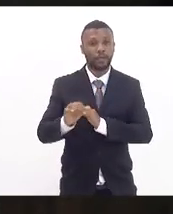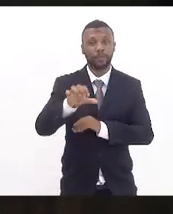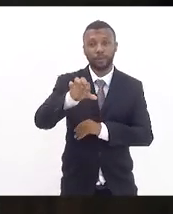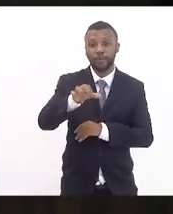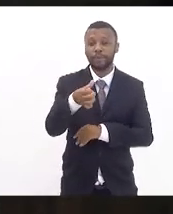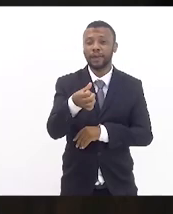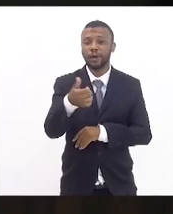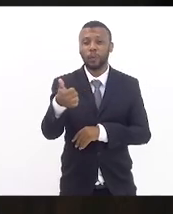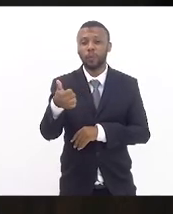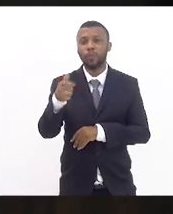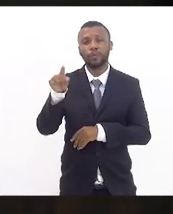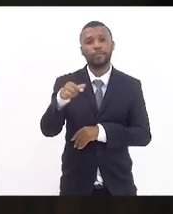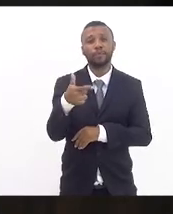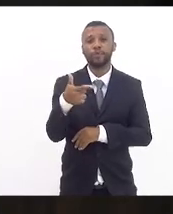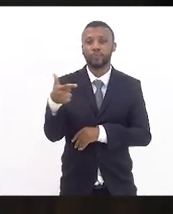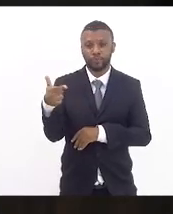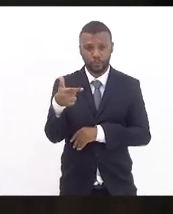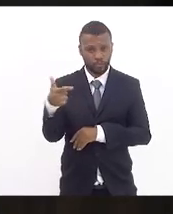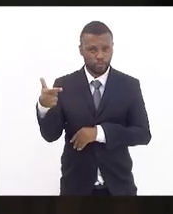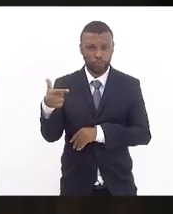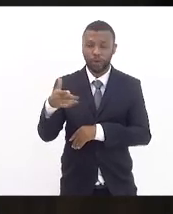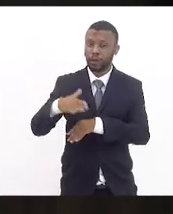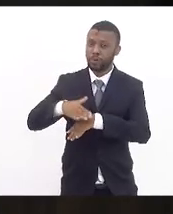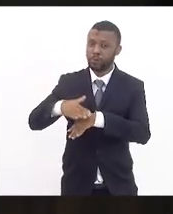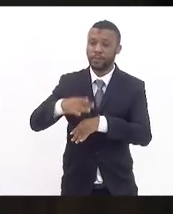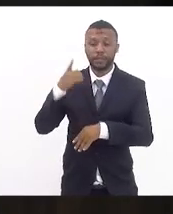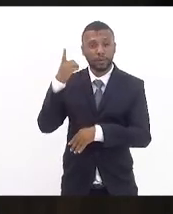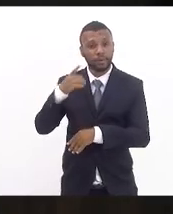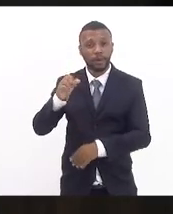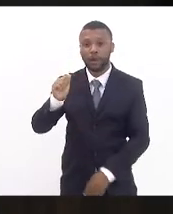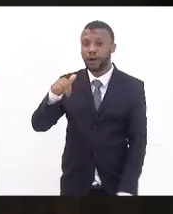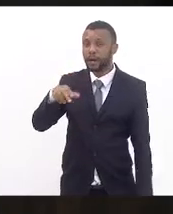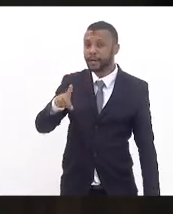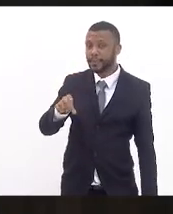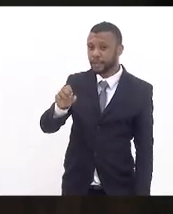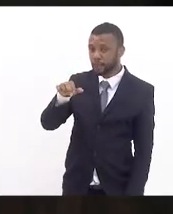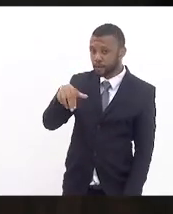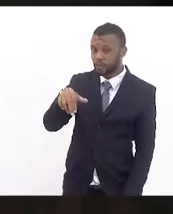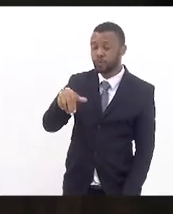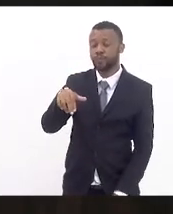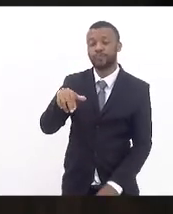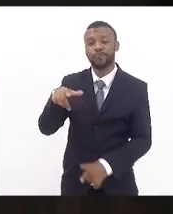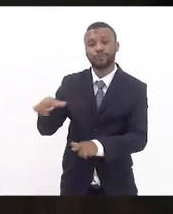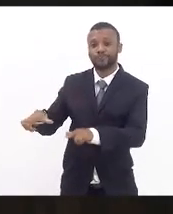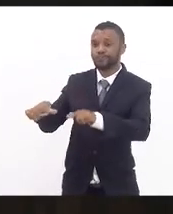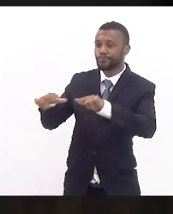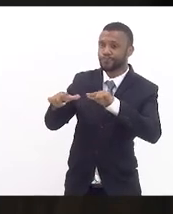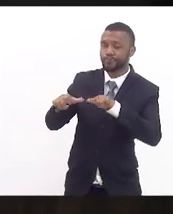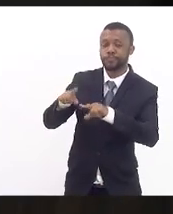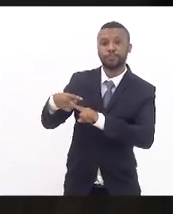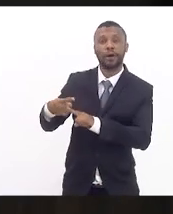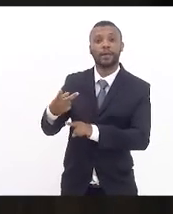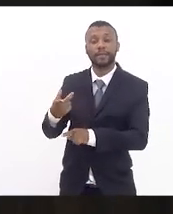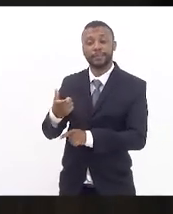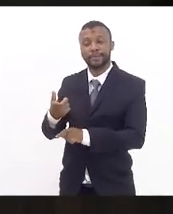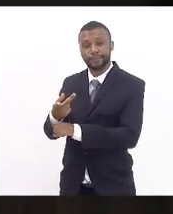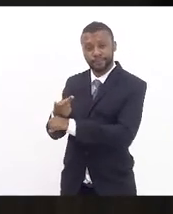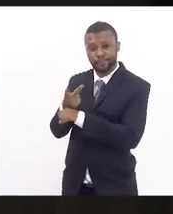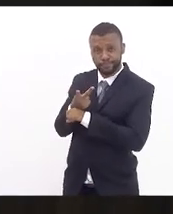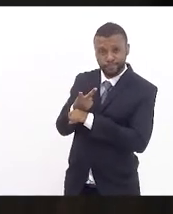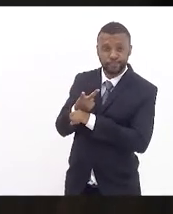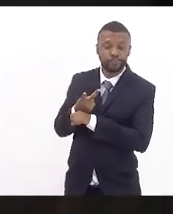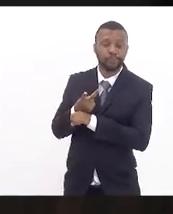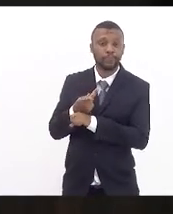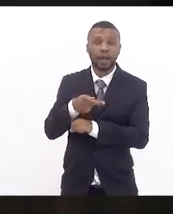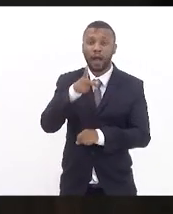961 de 22, de autoria do deputado Anderson Alexandre, concede medalha Tiradentes, respectivo diploma ao padre Fabiano de Carvalho Silva,